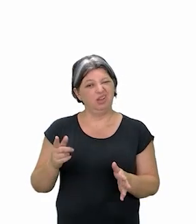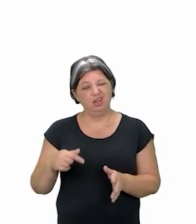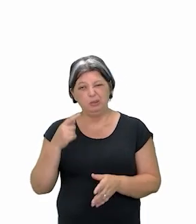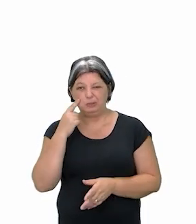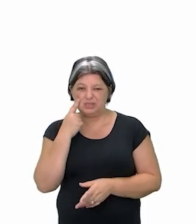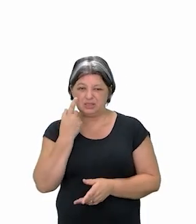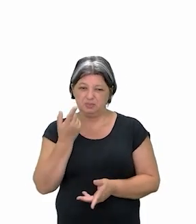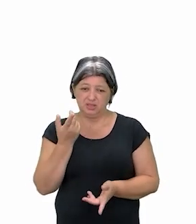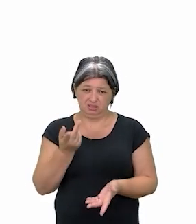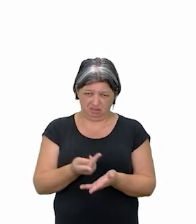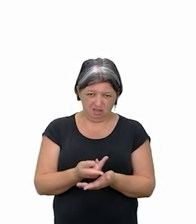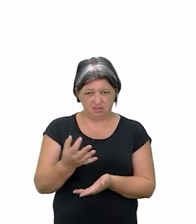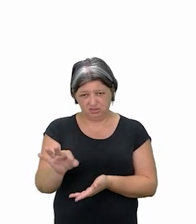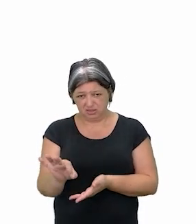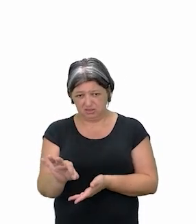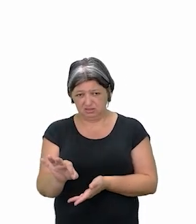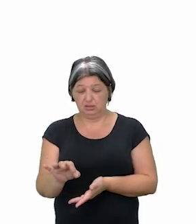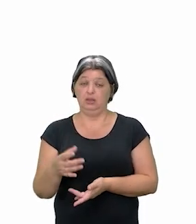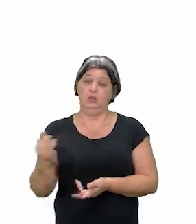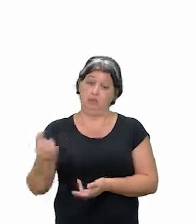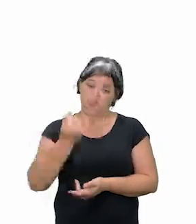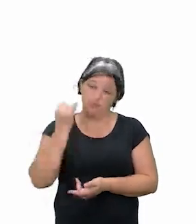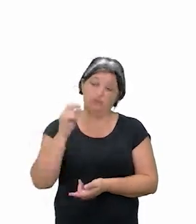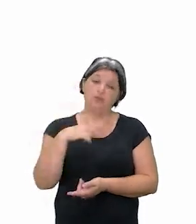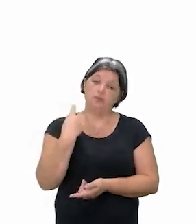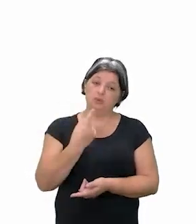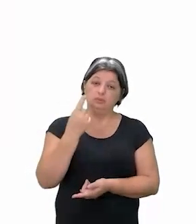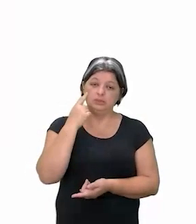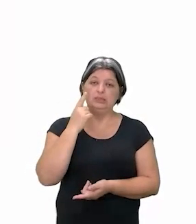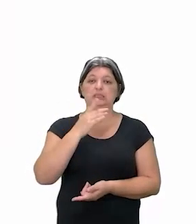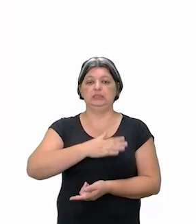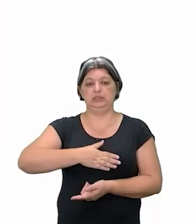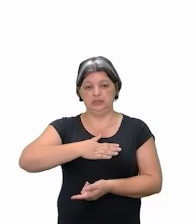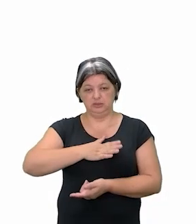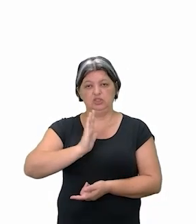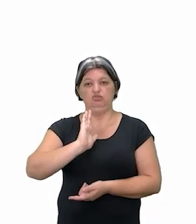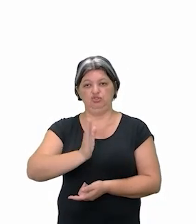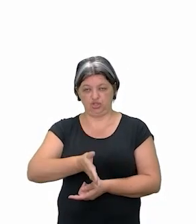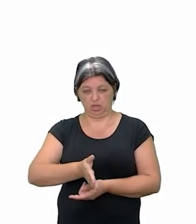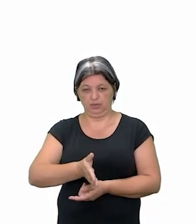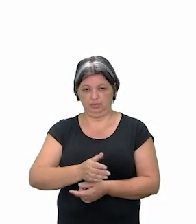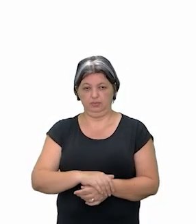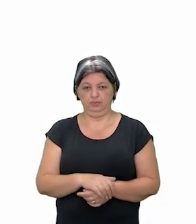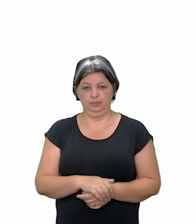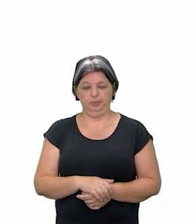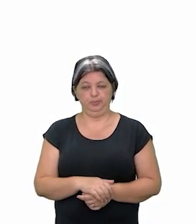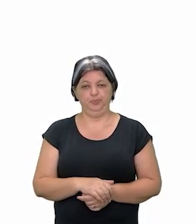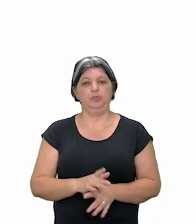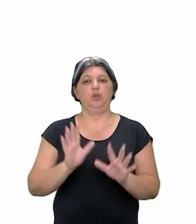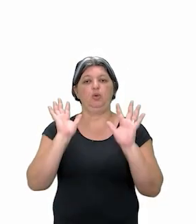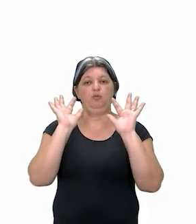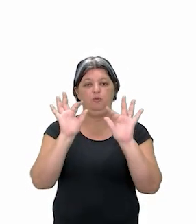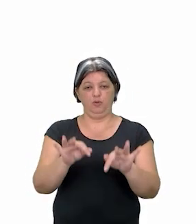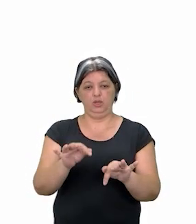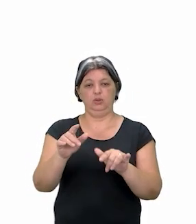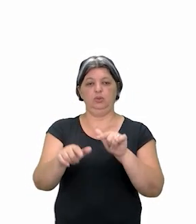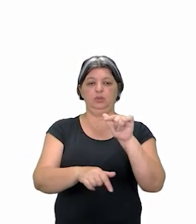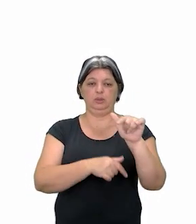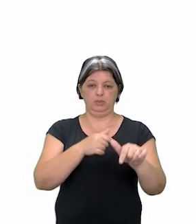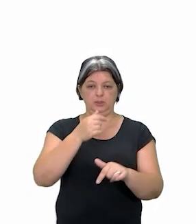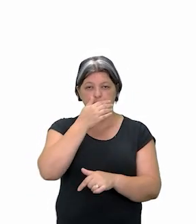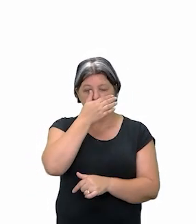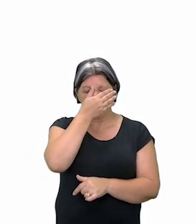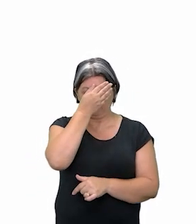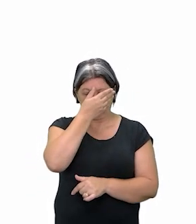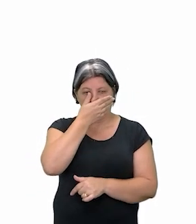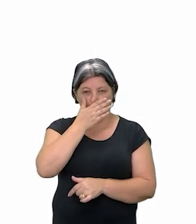porque é importante que a gente, sim, esteja satisfeito, que a gente, né, confie nesse nosso trabalho, mas sempre também